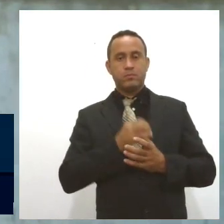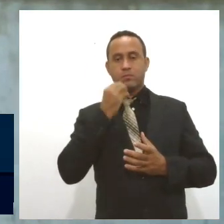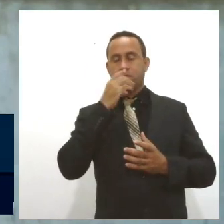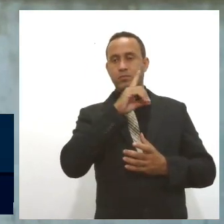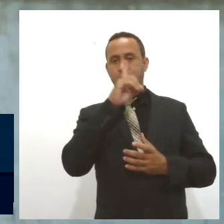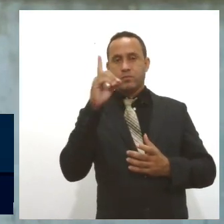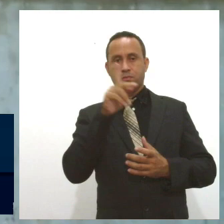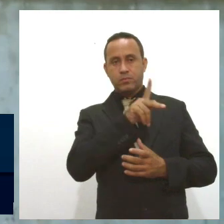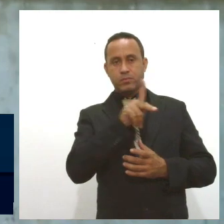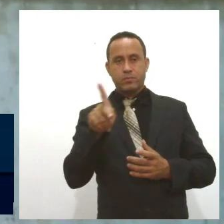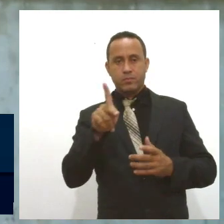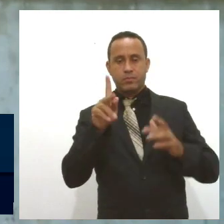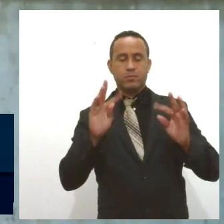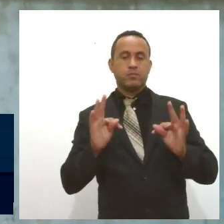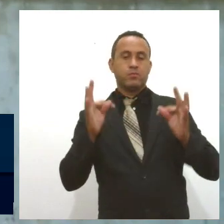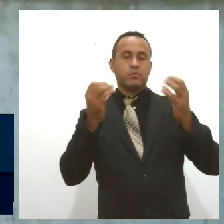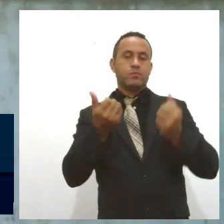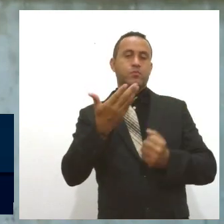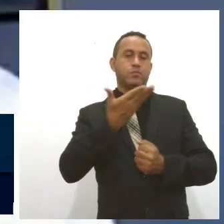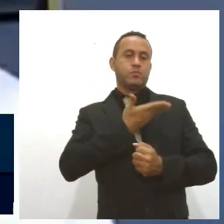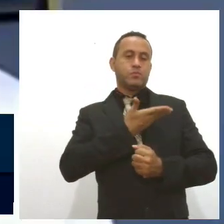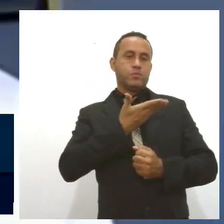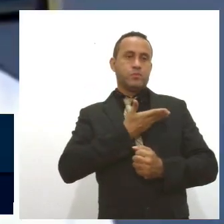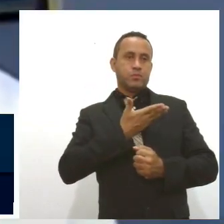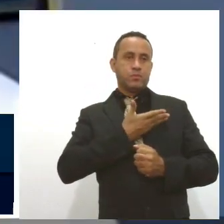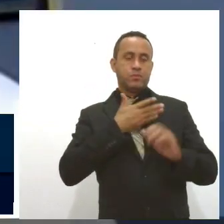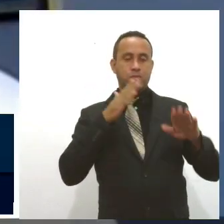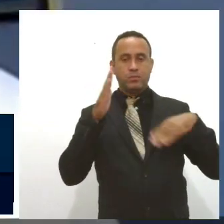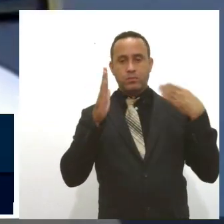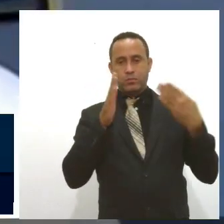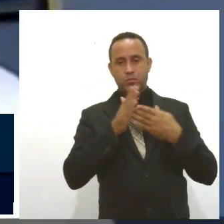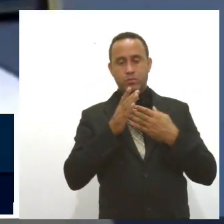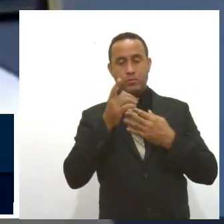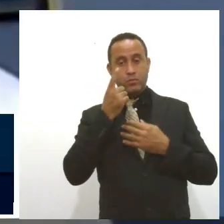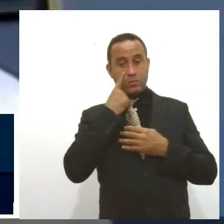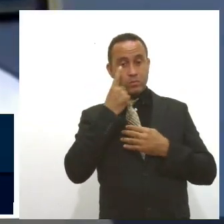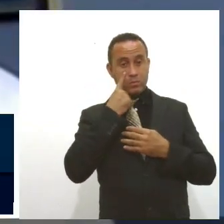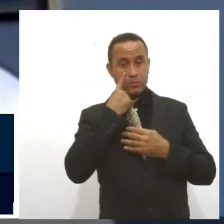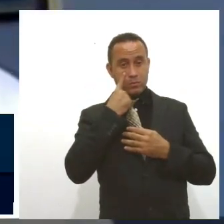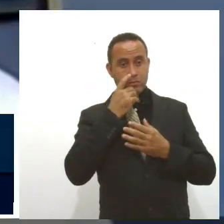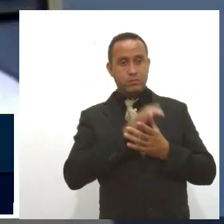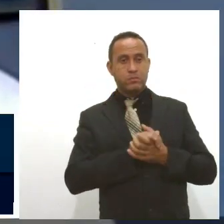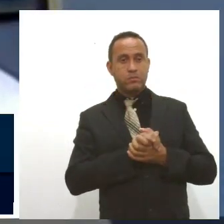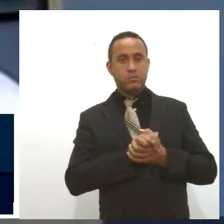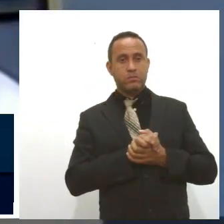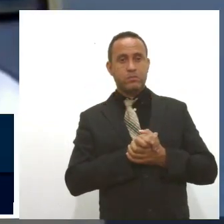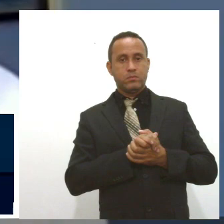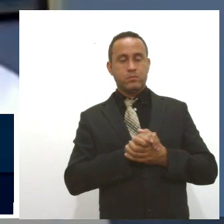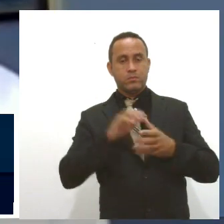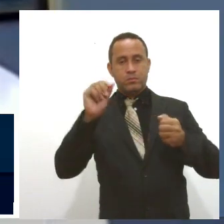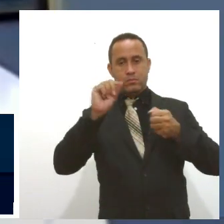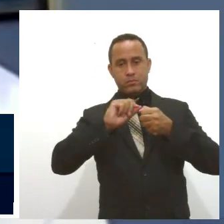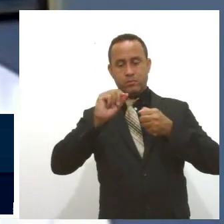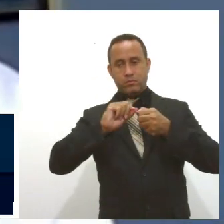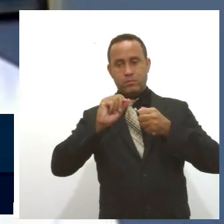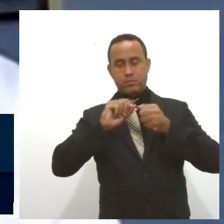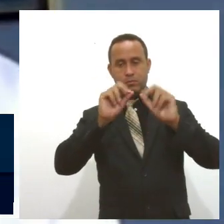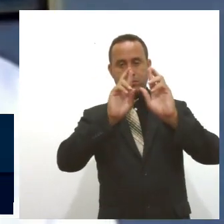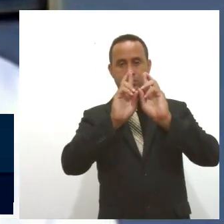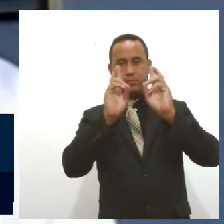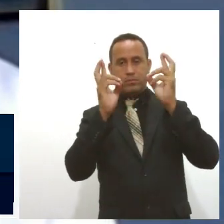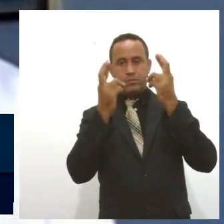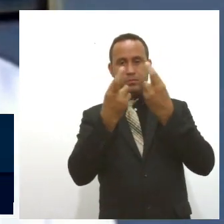Bom dia, presidente. Bom dia a todos os colegas. Bom dia a todos que estão acompanhando e produzindo esta sessão,